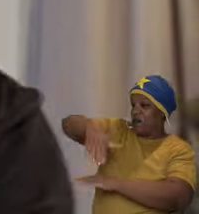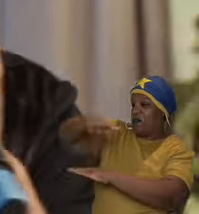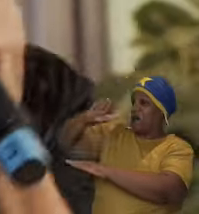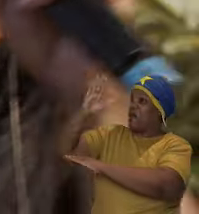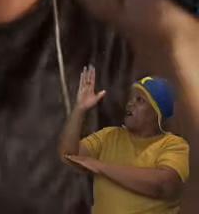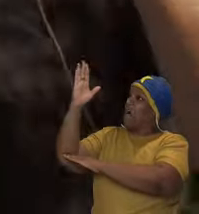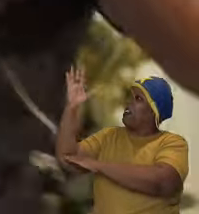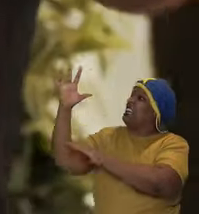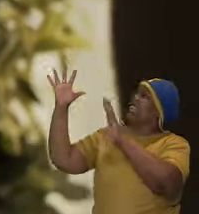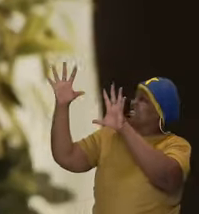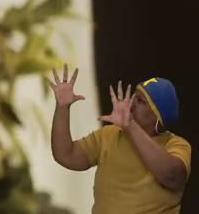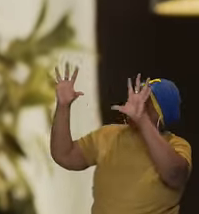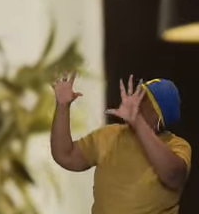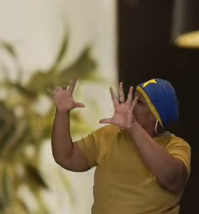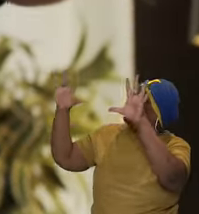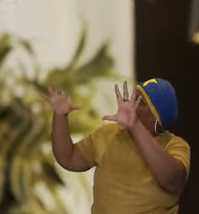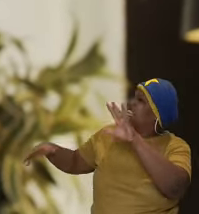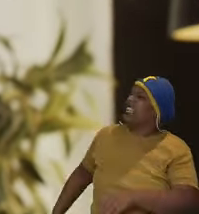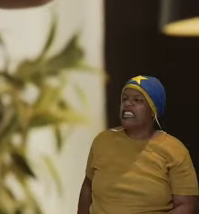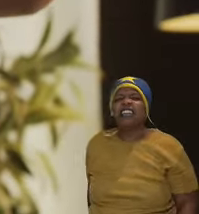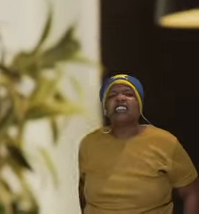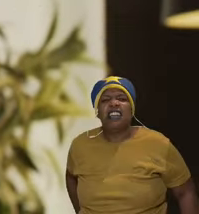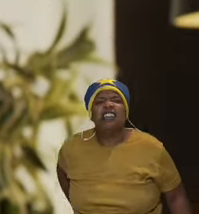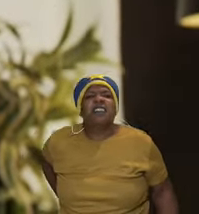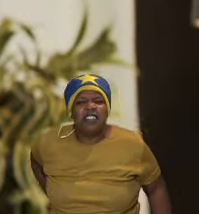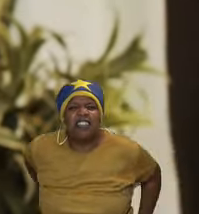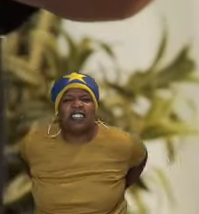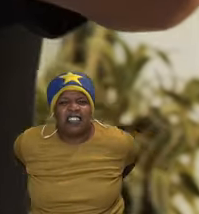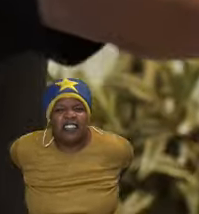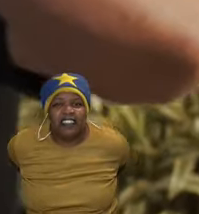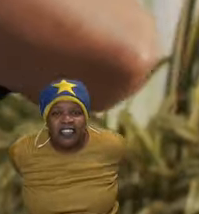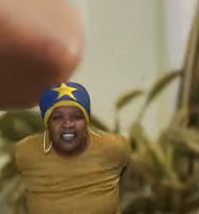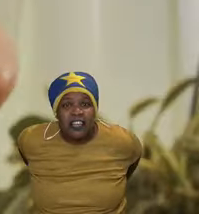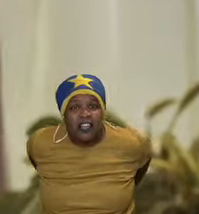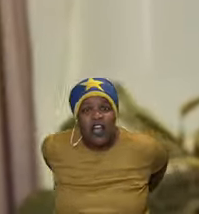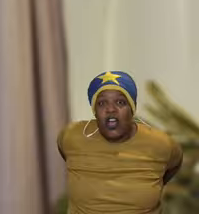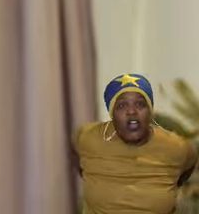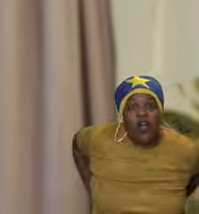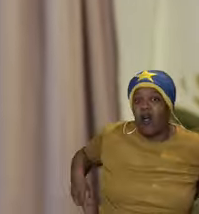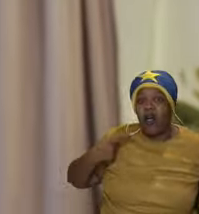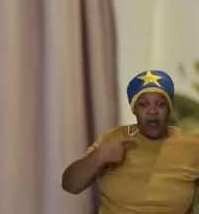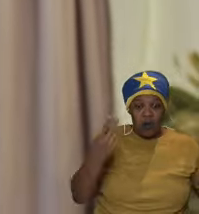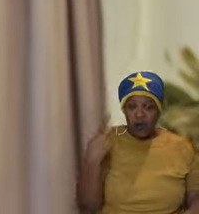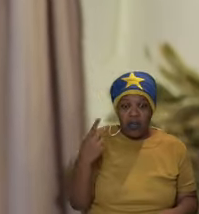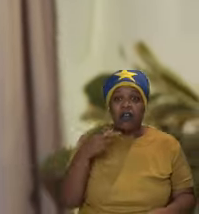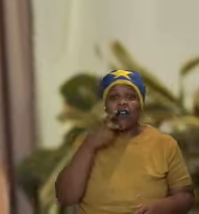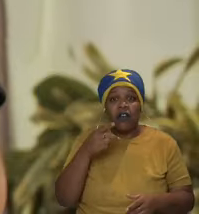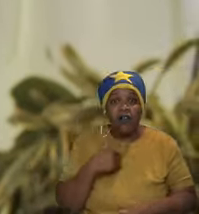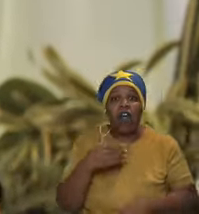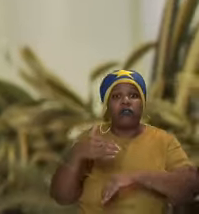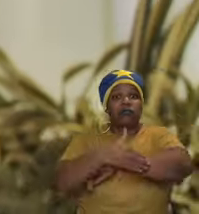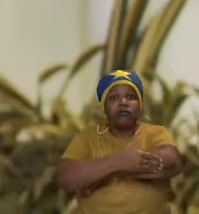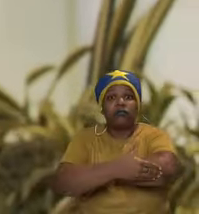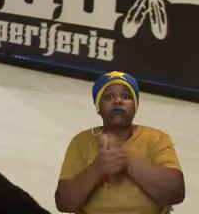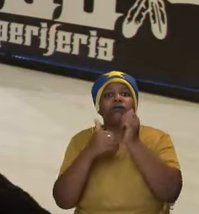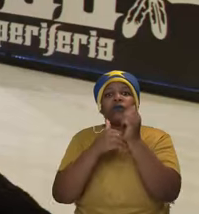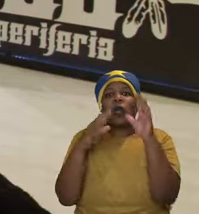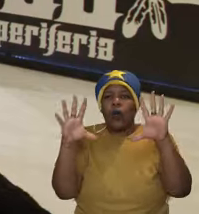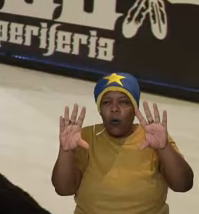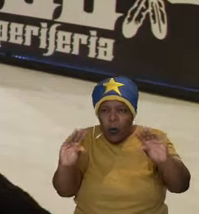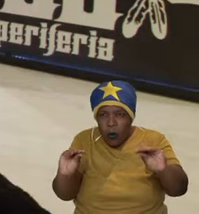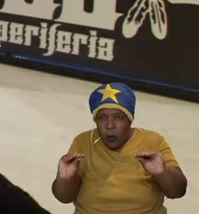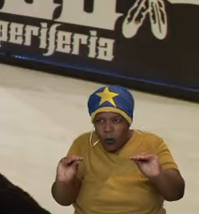nem racha dos moleques só. Vi mesa aí, ó, nos becos só da nós. Na quina do sigilo é só apaga os